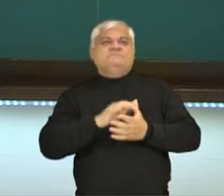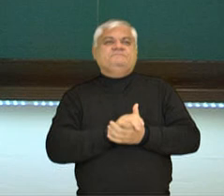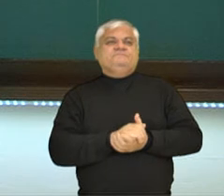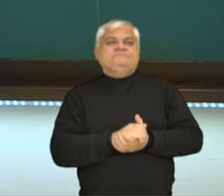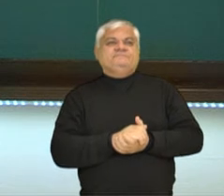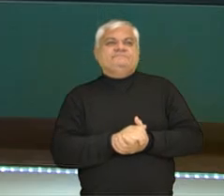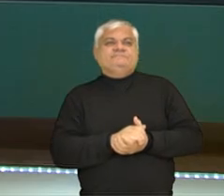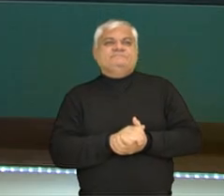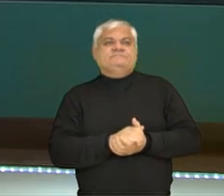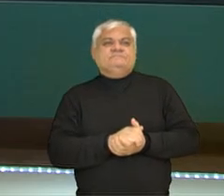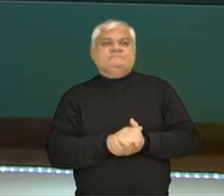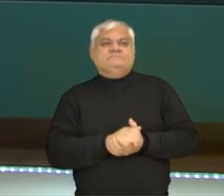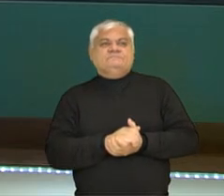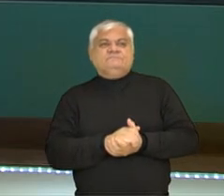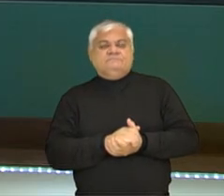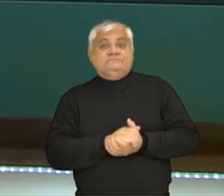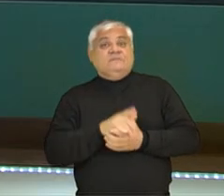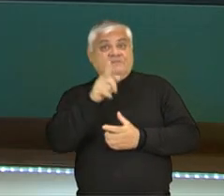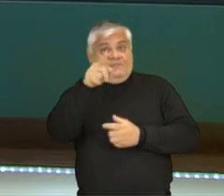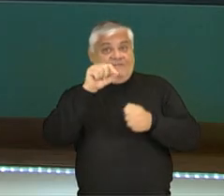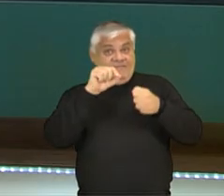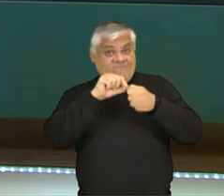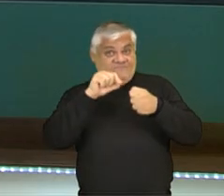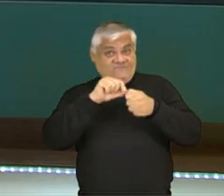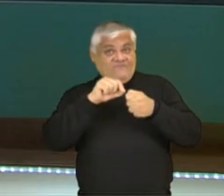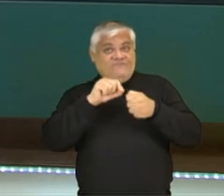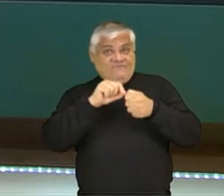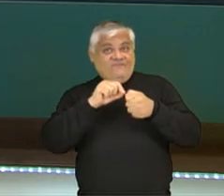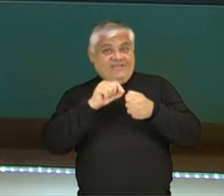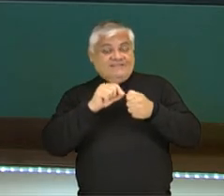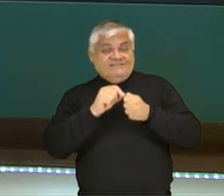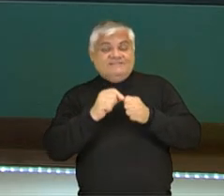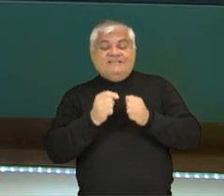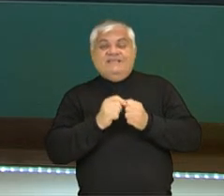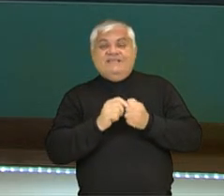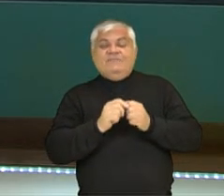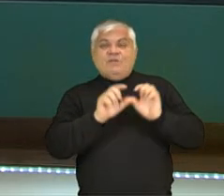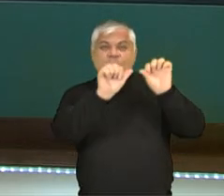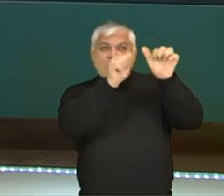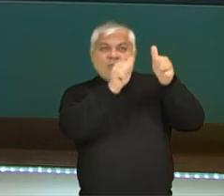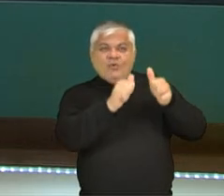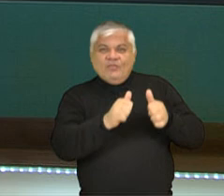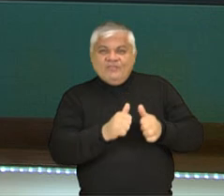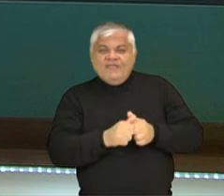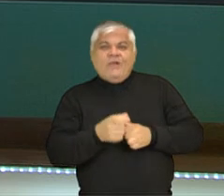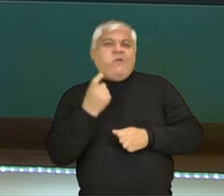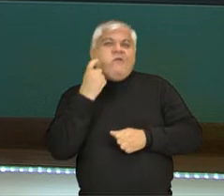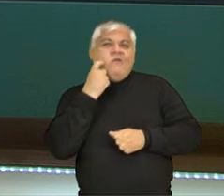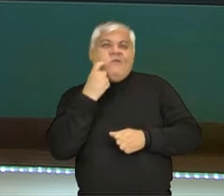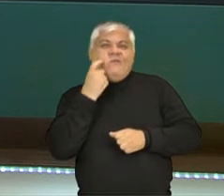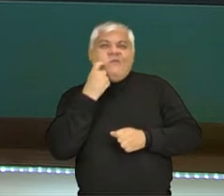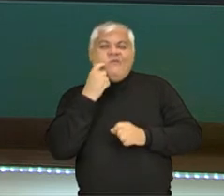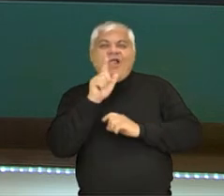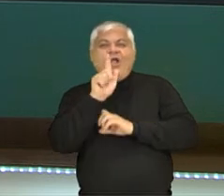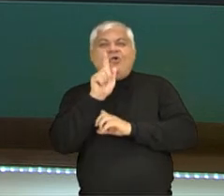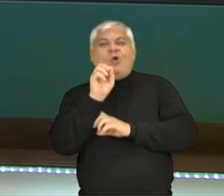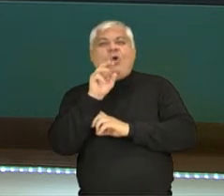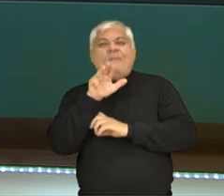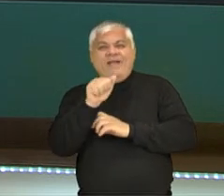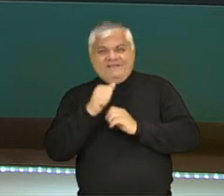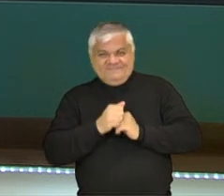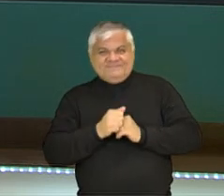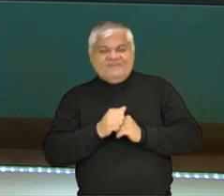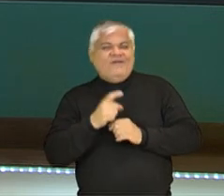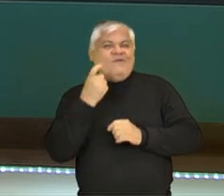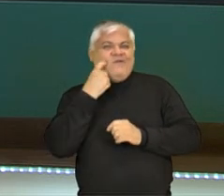para você. Você vai construir modelos moleculares com balinhas de gomas. Ai, professor, já está me dando